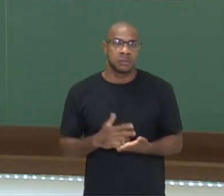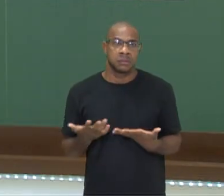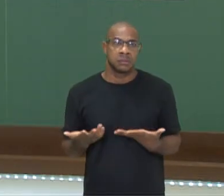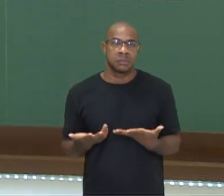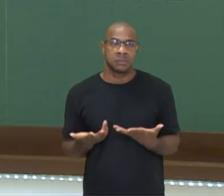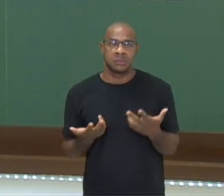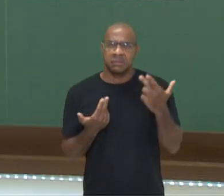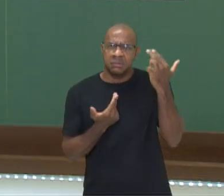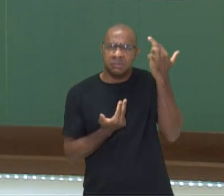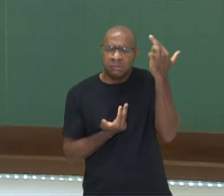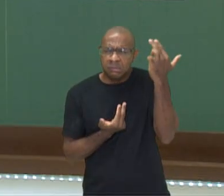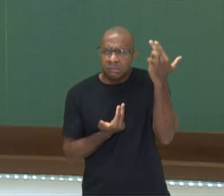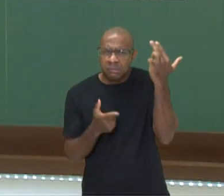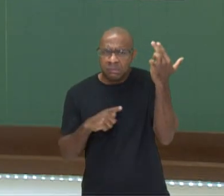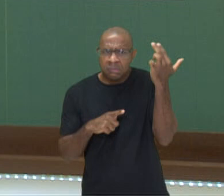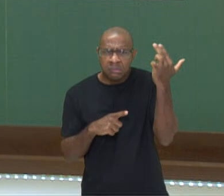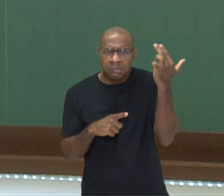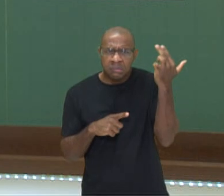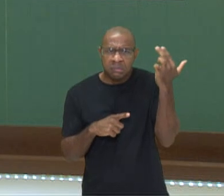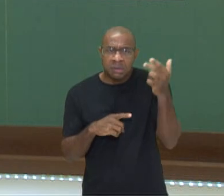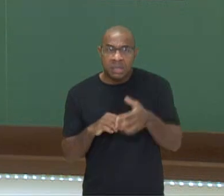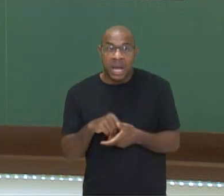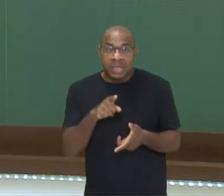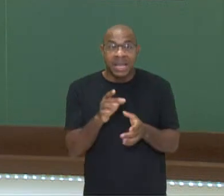iguais. Aqui está